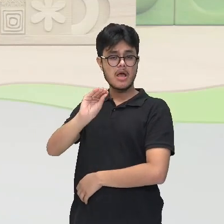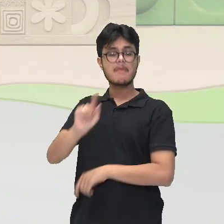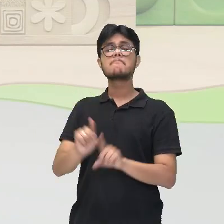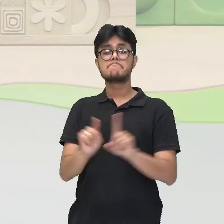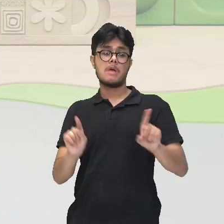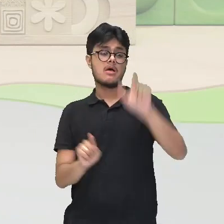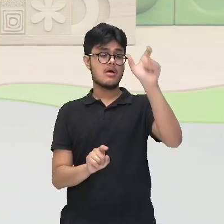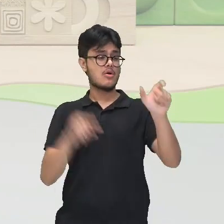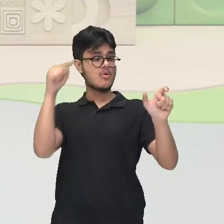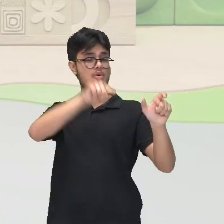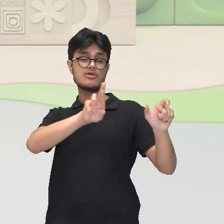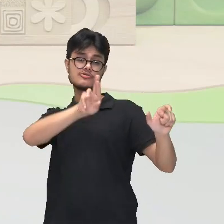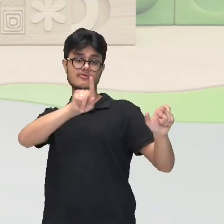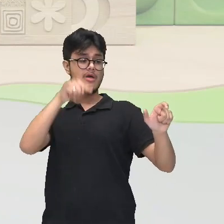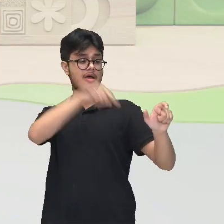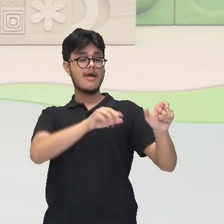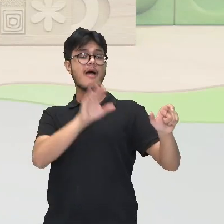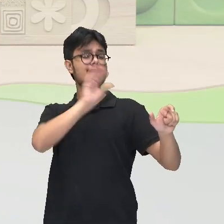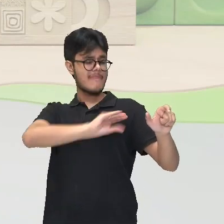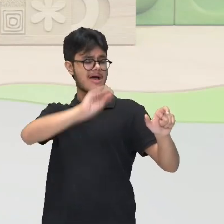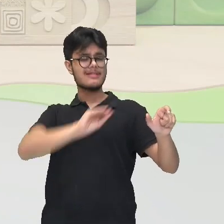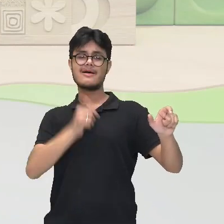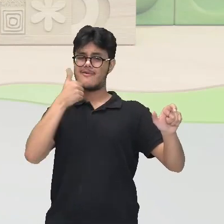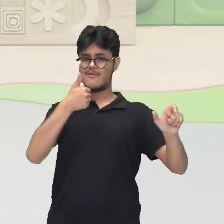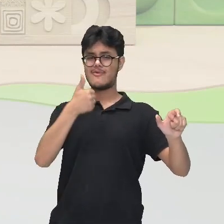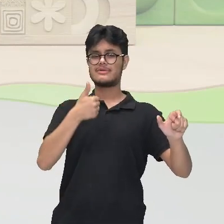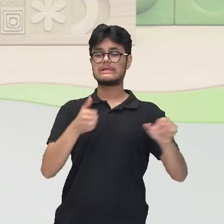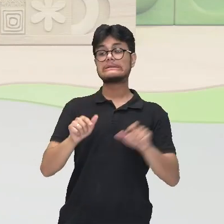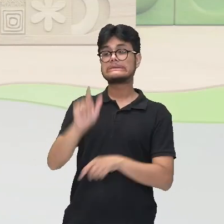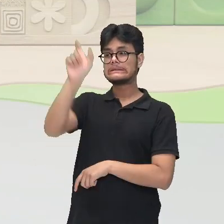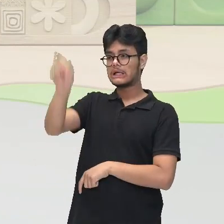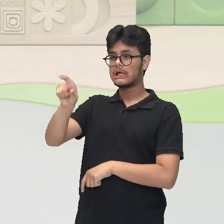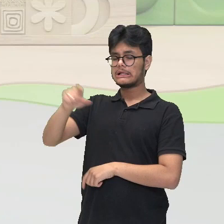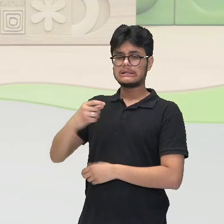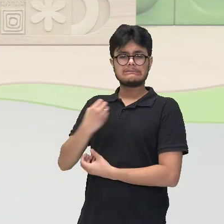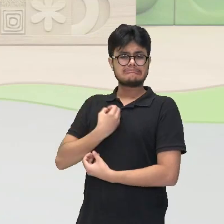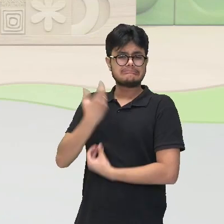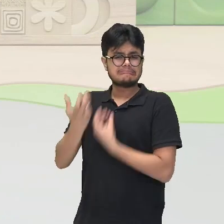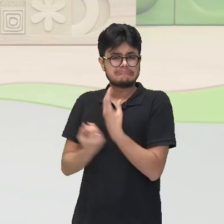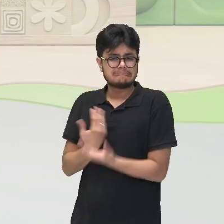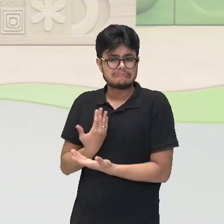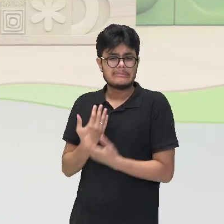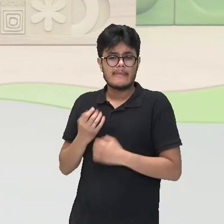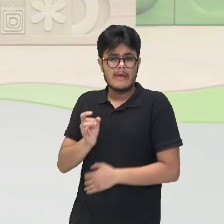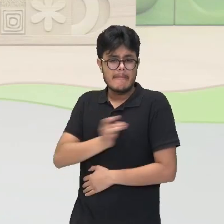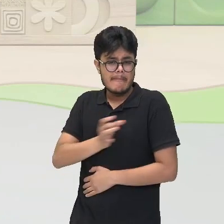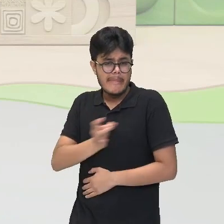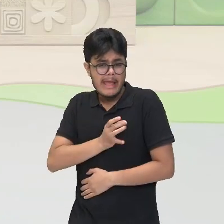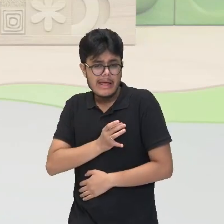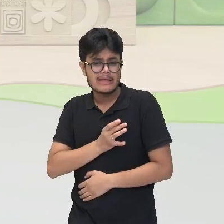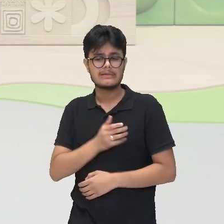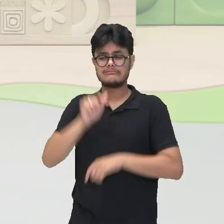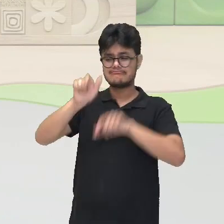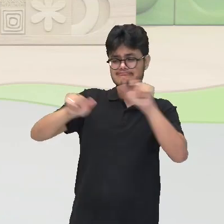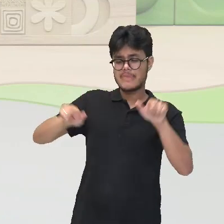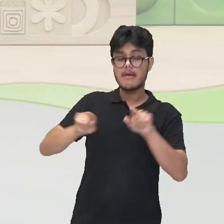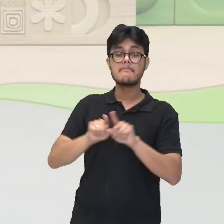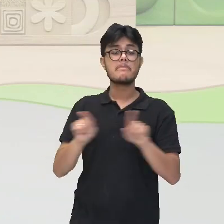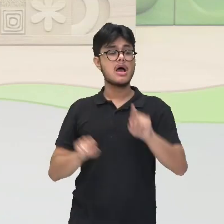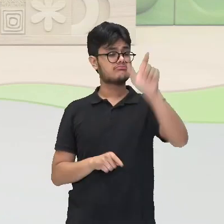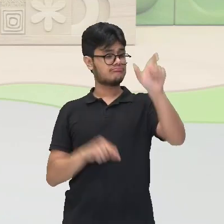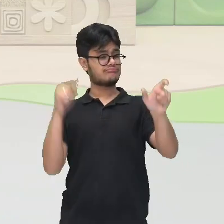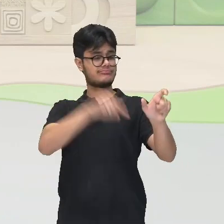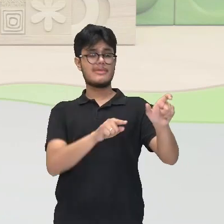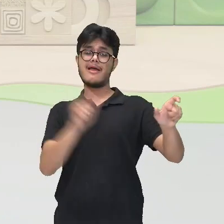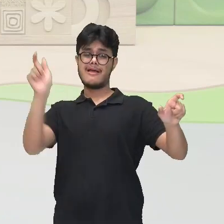Tem autistas que não conseguem se expressar, não conseguem ficar em ambiente com outras pessoas, mas tem outros que